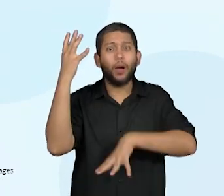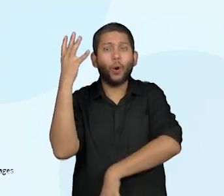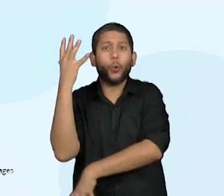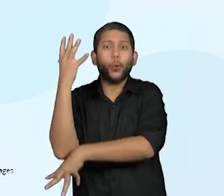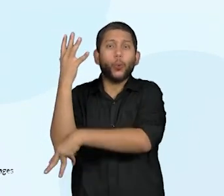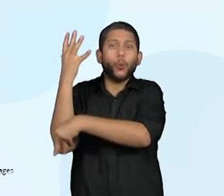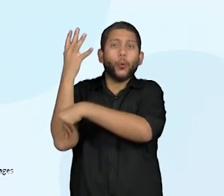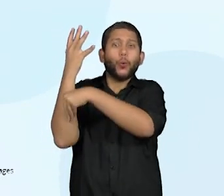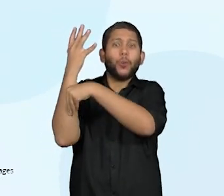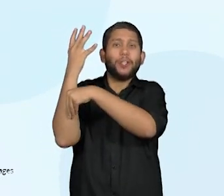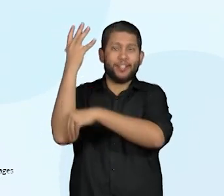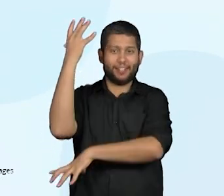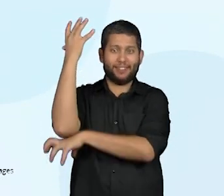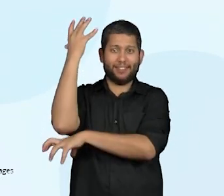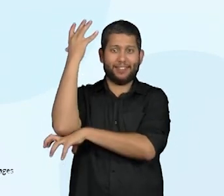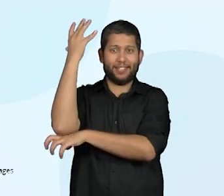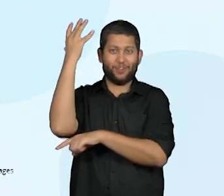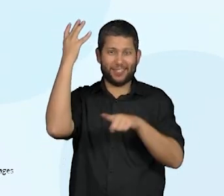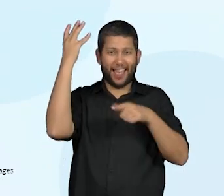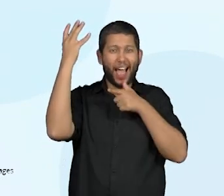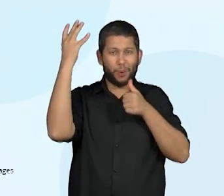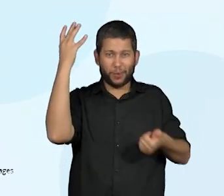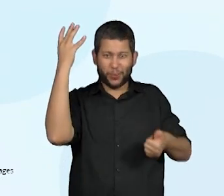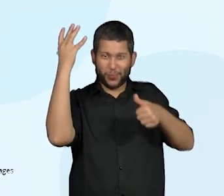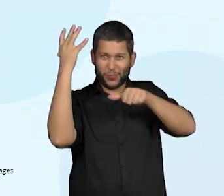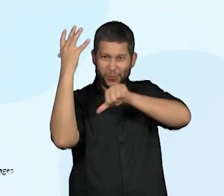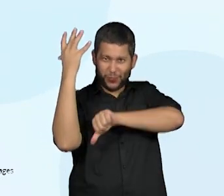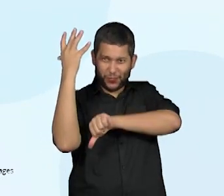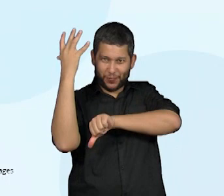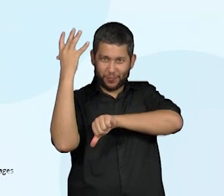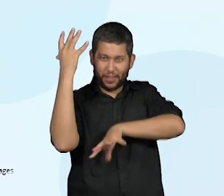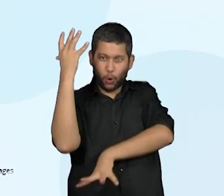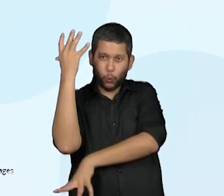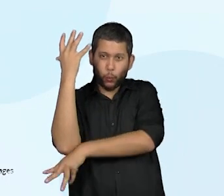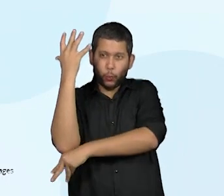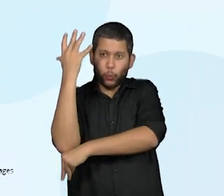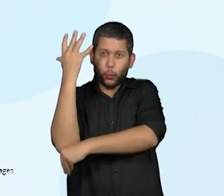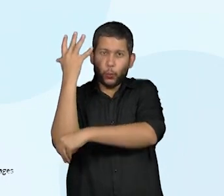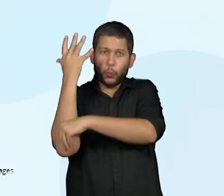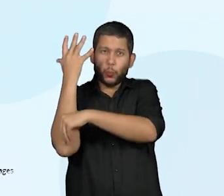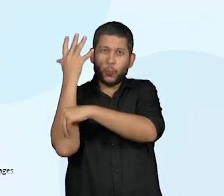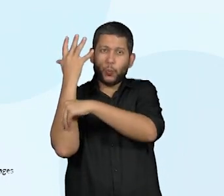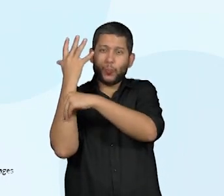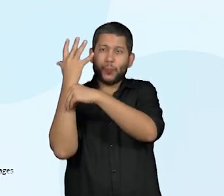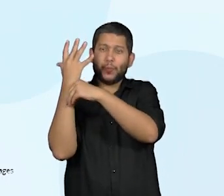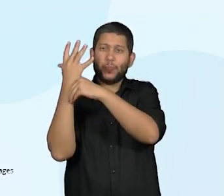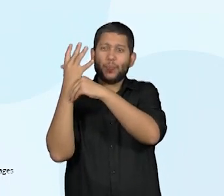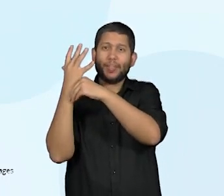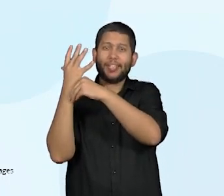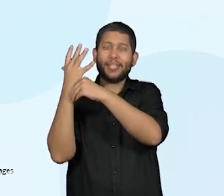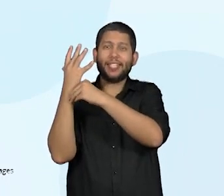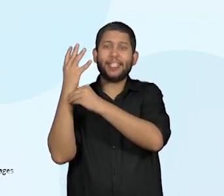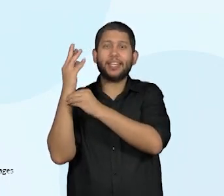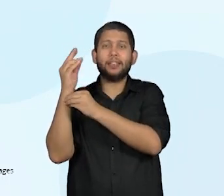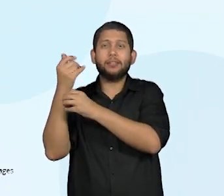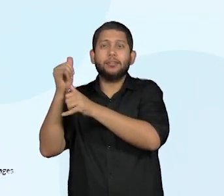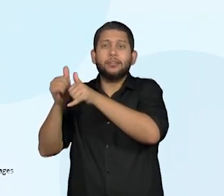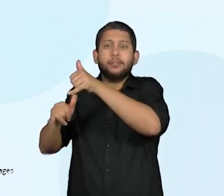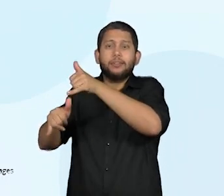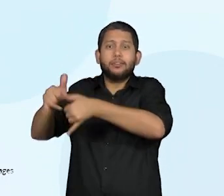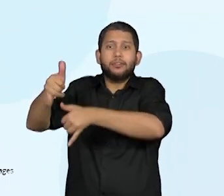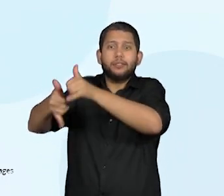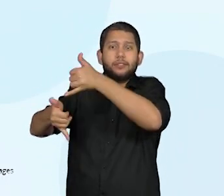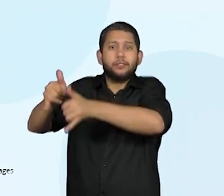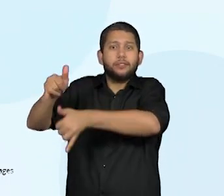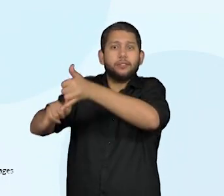pelas raízes até a folhinha. Nesse processo aí, ele produz, olha só que é